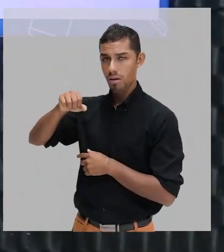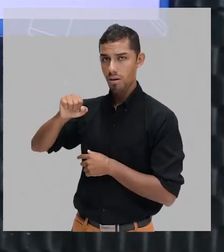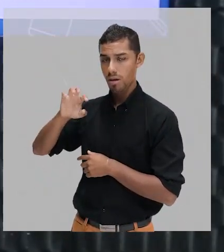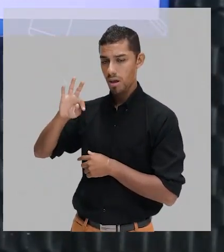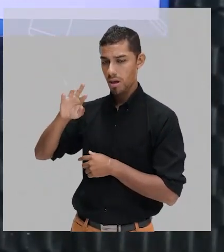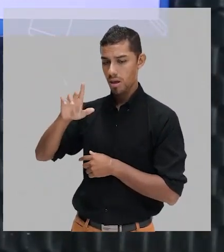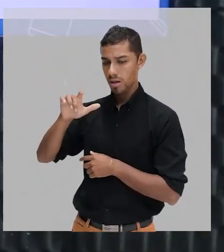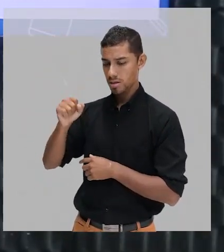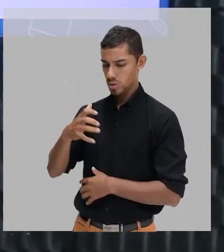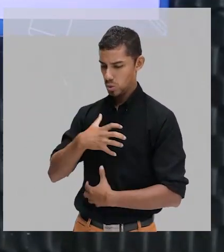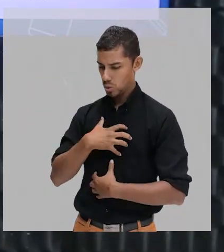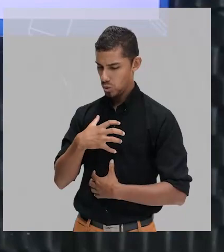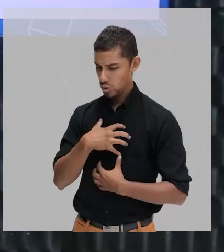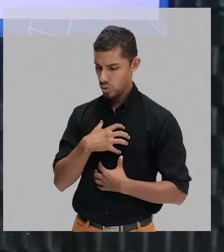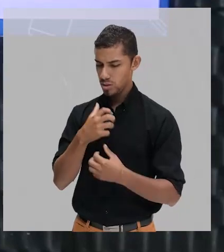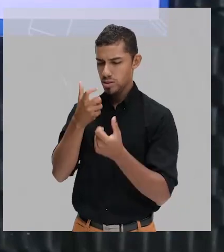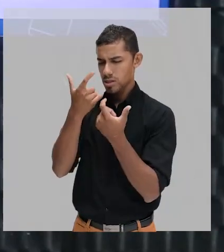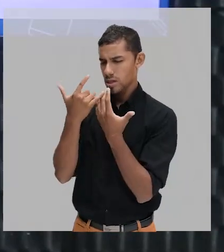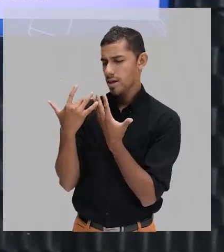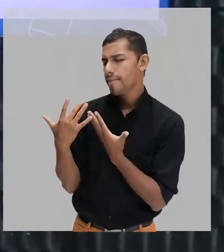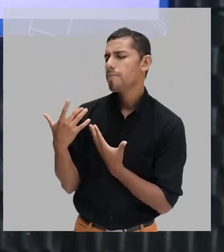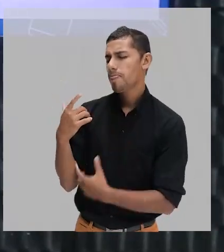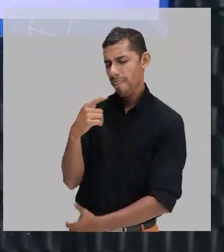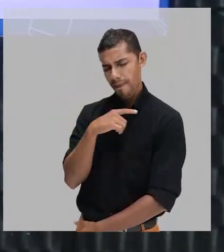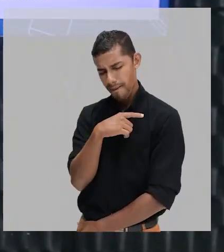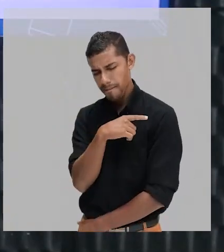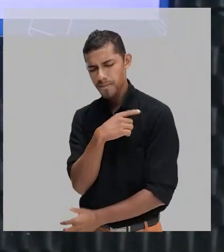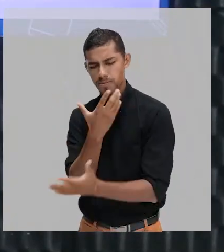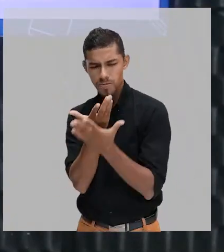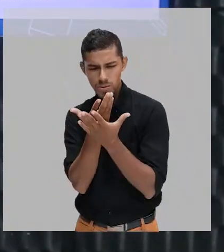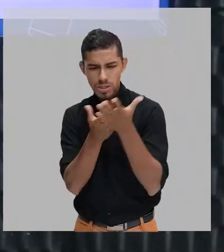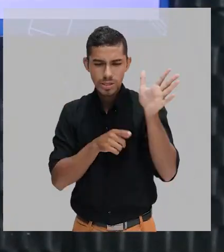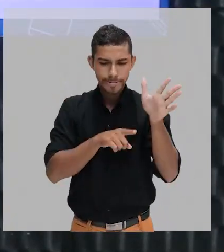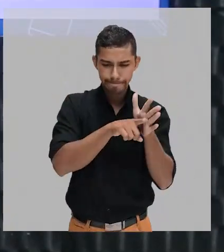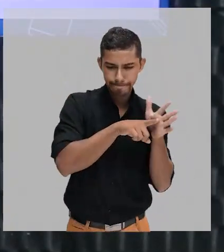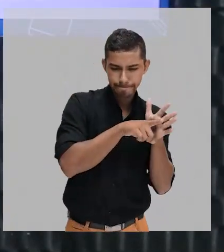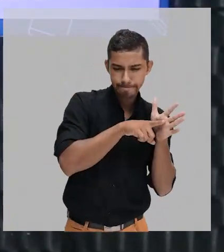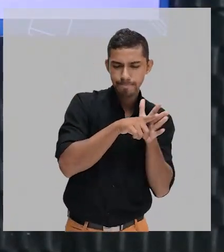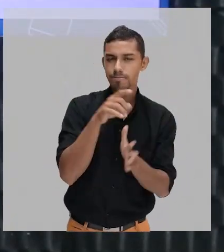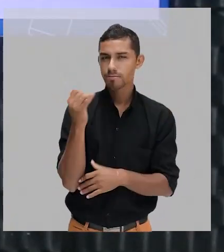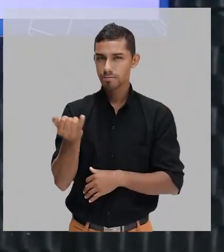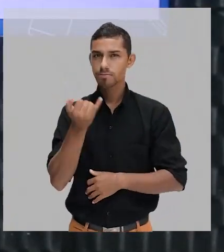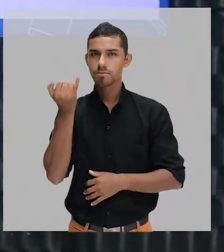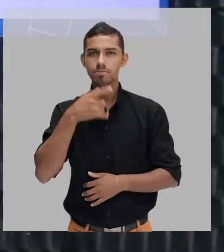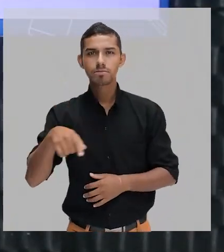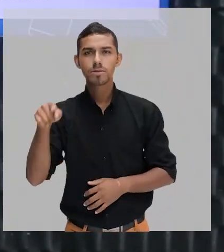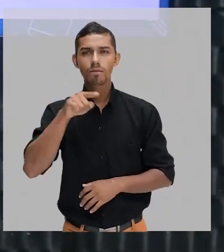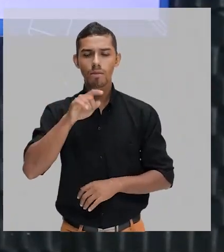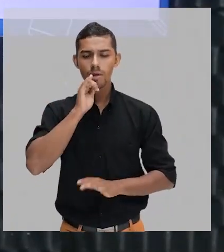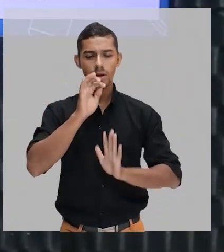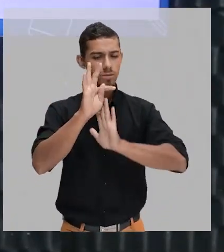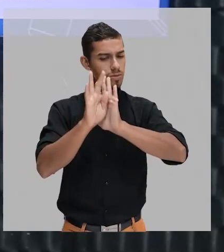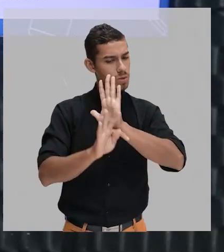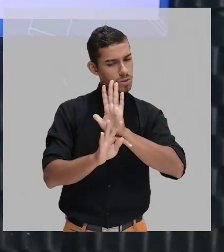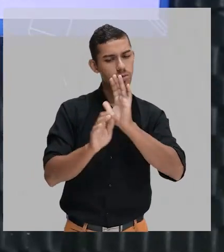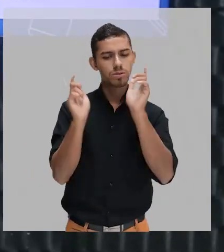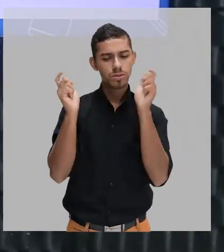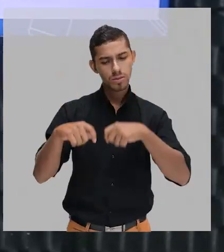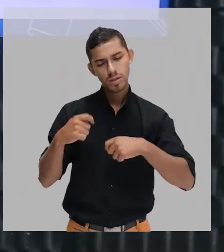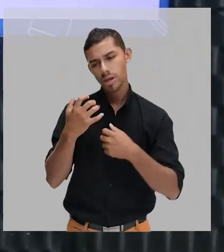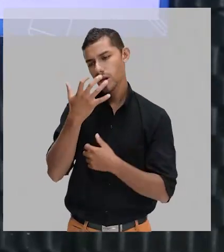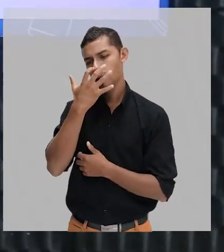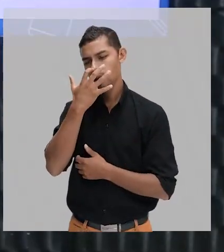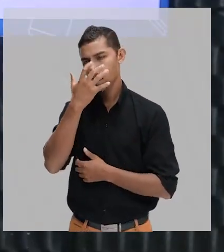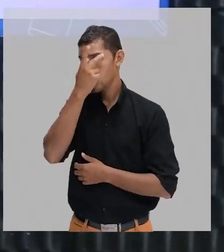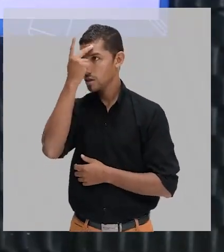falar agora, nós temos aulas segmentadas sobre isso. Pesquisem, vale bastante a pena. Né? O texto, às vezes as pessoas pegam,